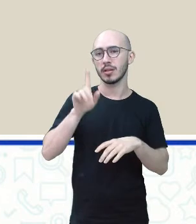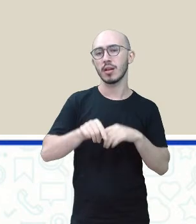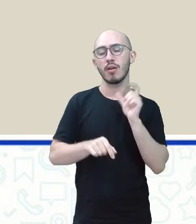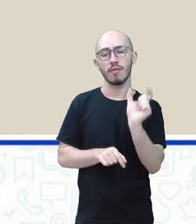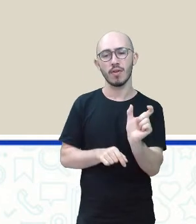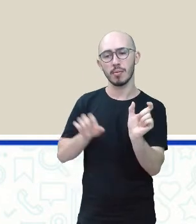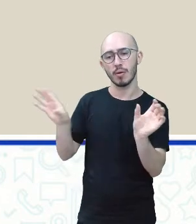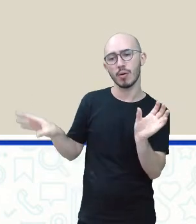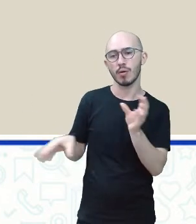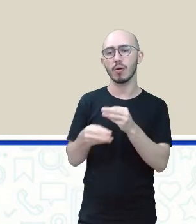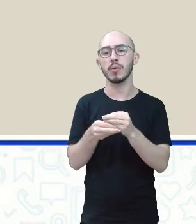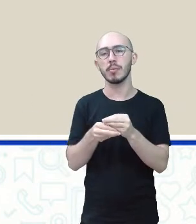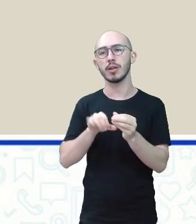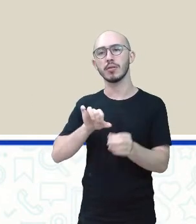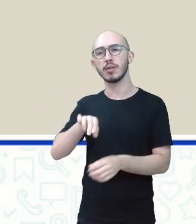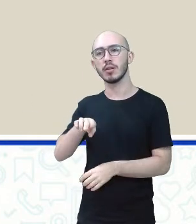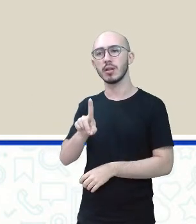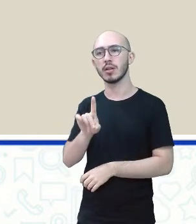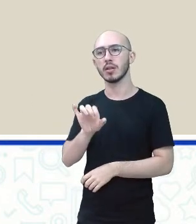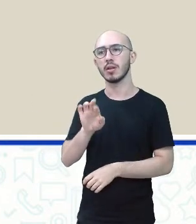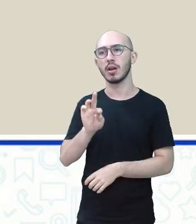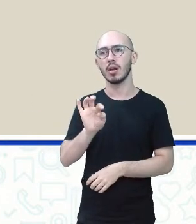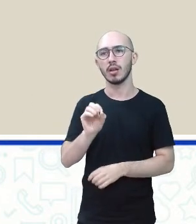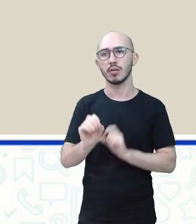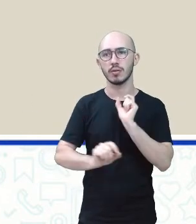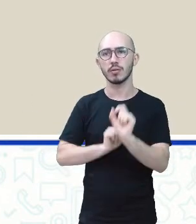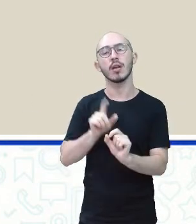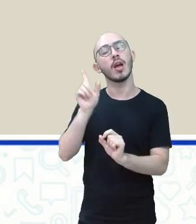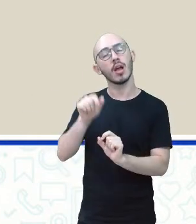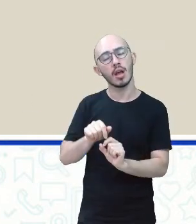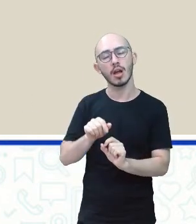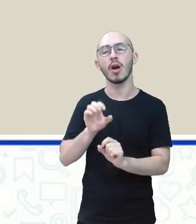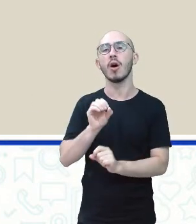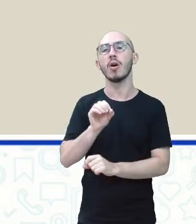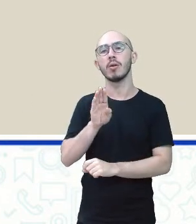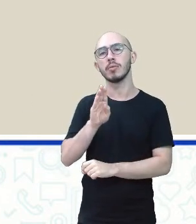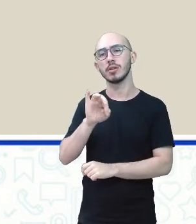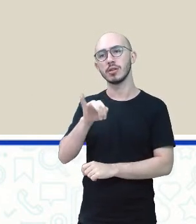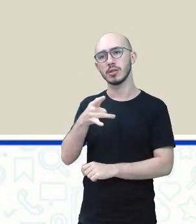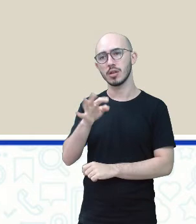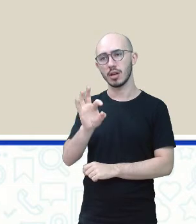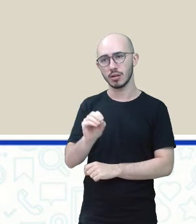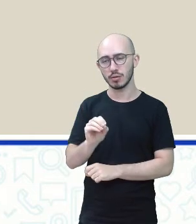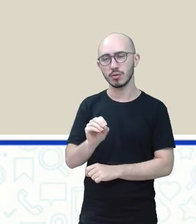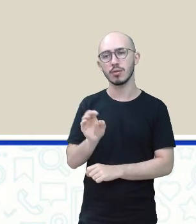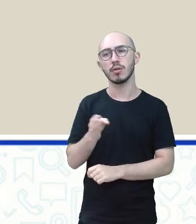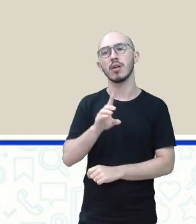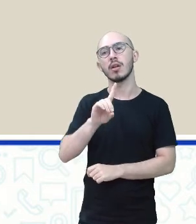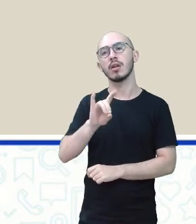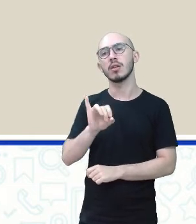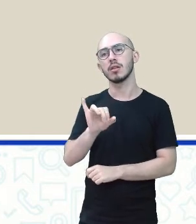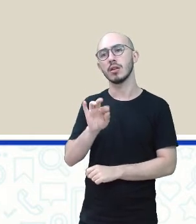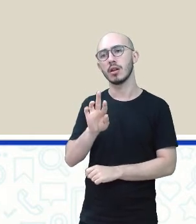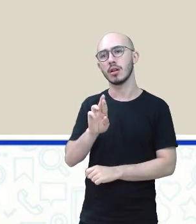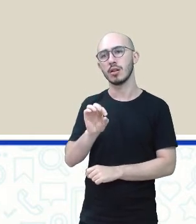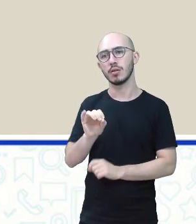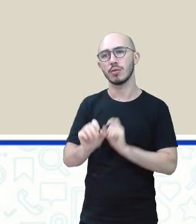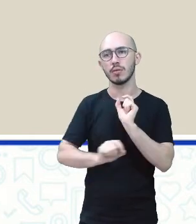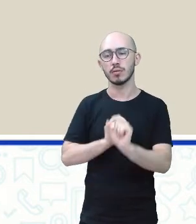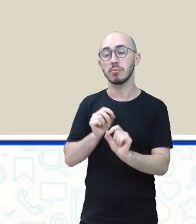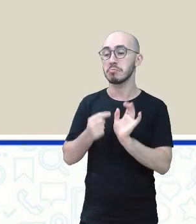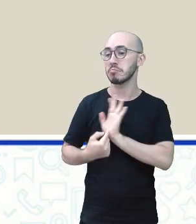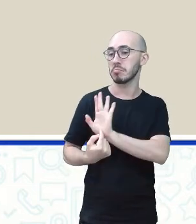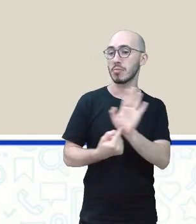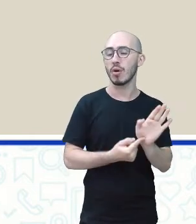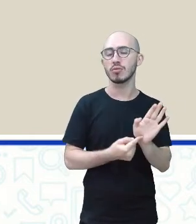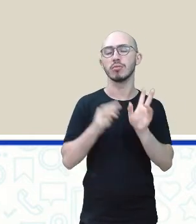verbo e são chamados de objetos diretos. Normalmente, indica-se o reconhecimento do